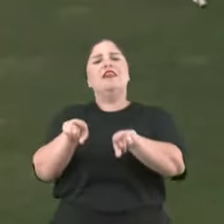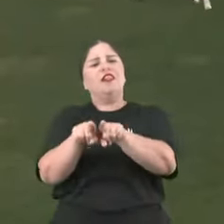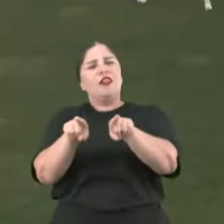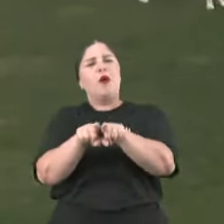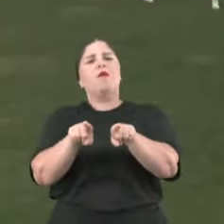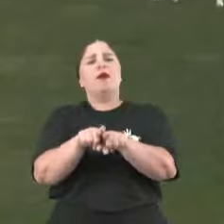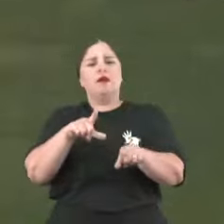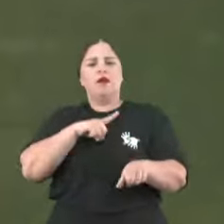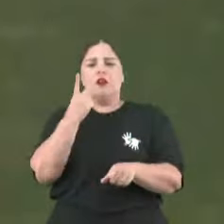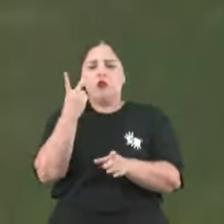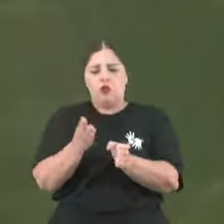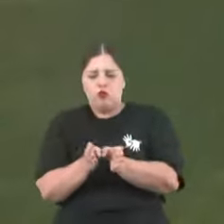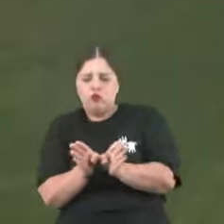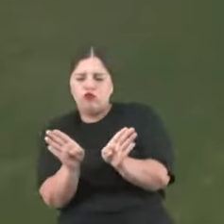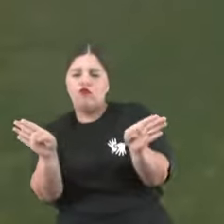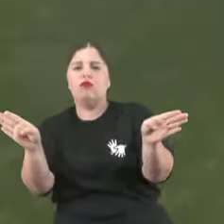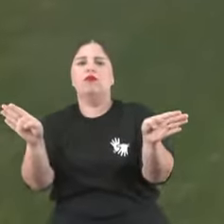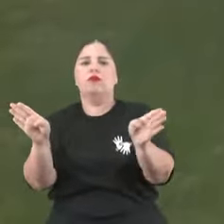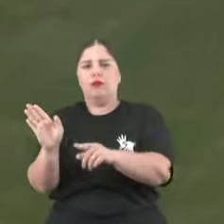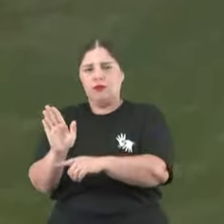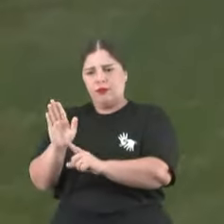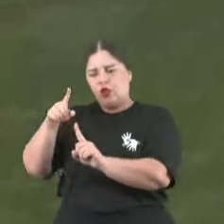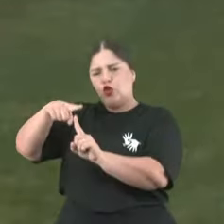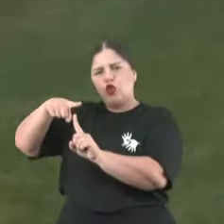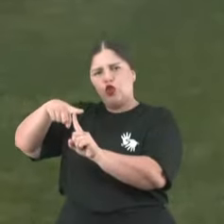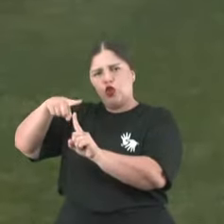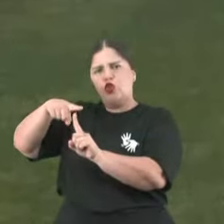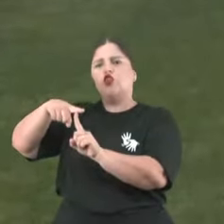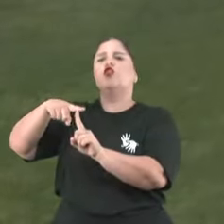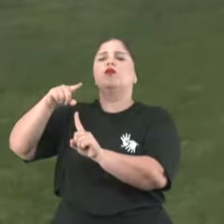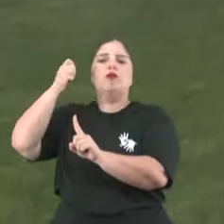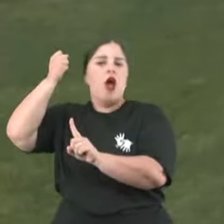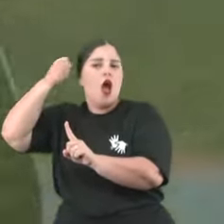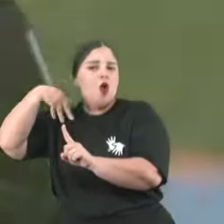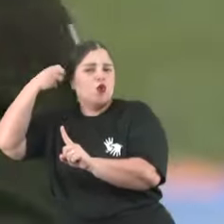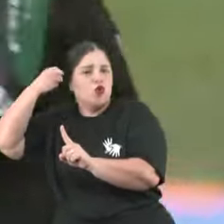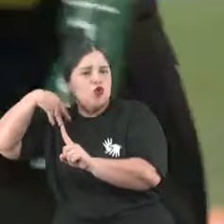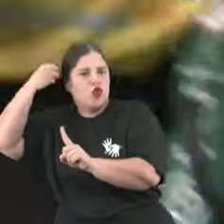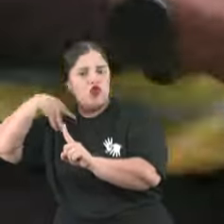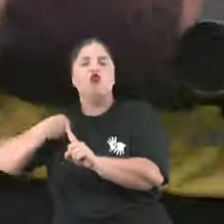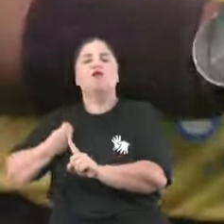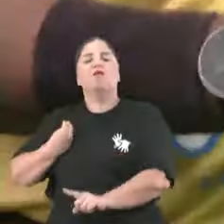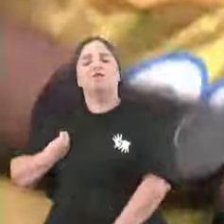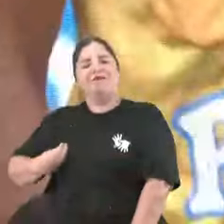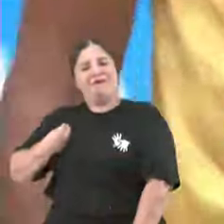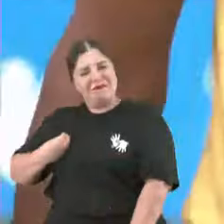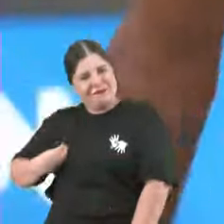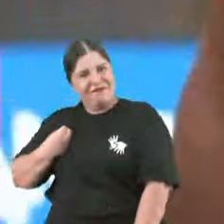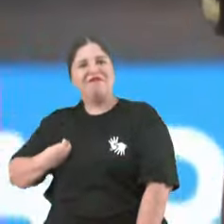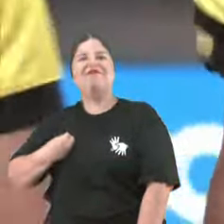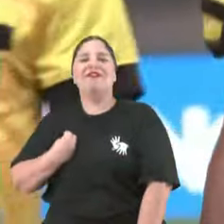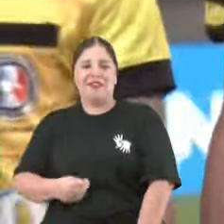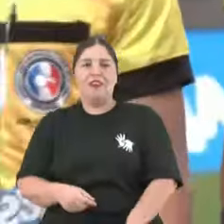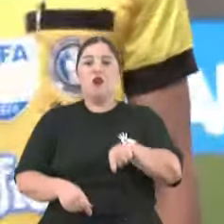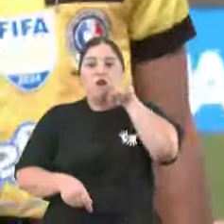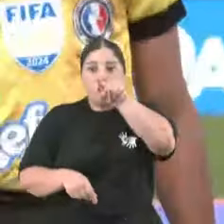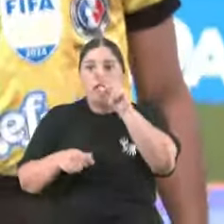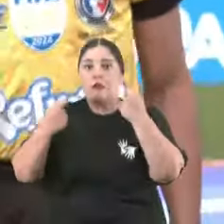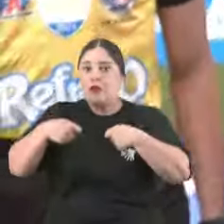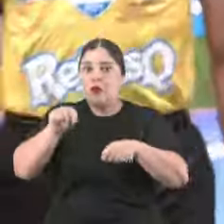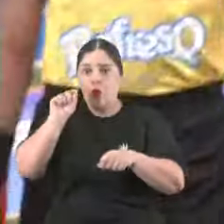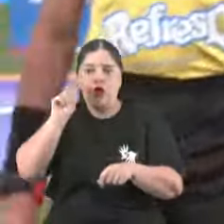disposição, um com audiodescrição. Então você que precisa do trabalho da